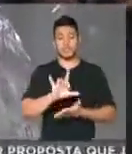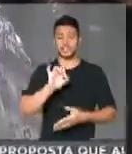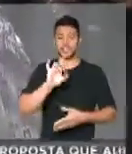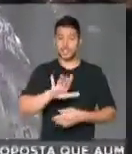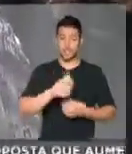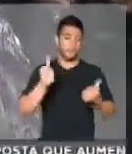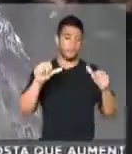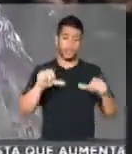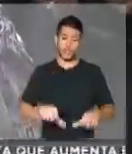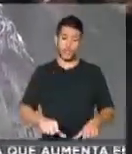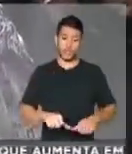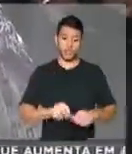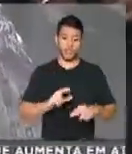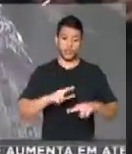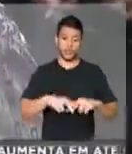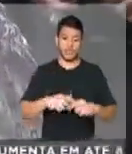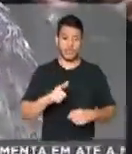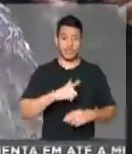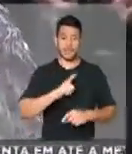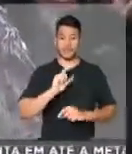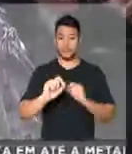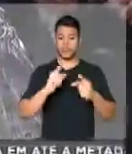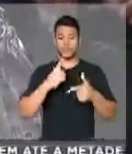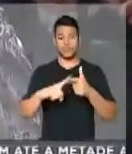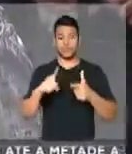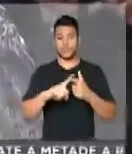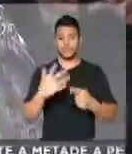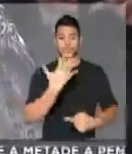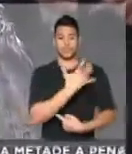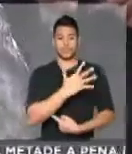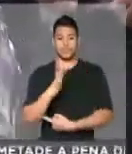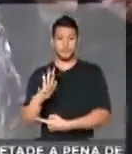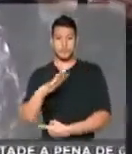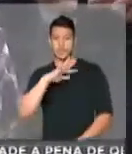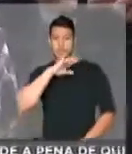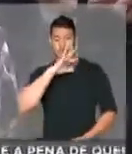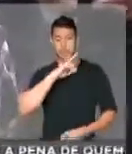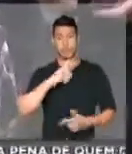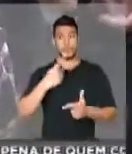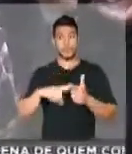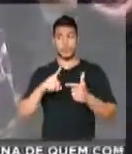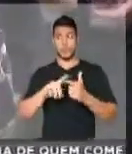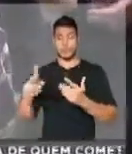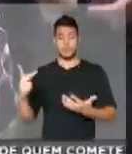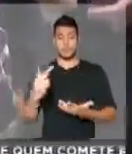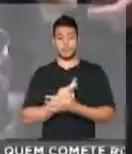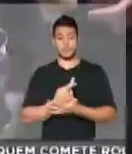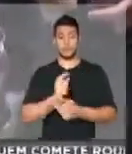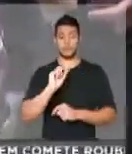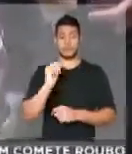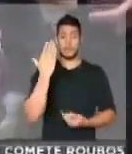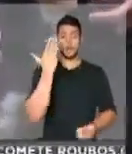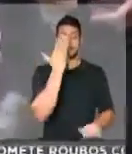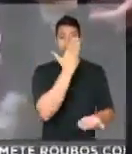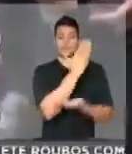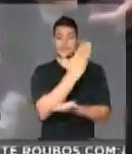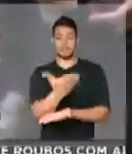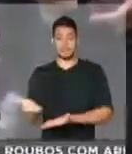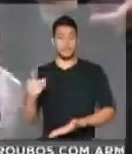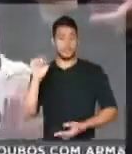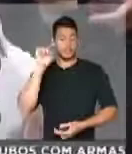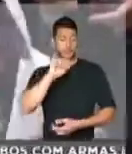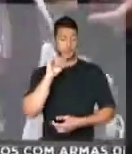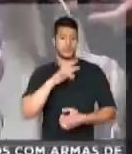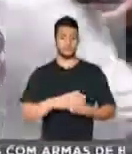quebra ainda mais, combinado com uma agenda desastrosa ambiental, que é o caso do desmatamento da Amazônia e um verdadeiro retrocesso em vários